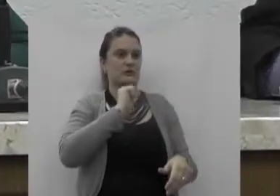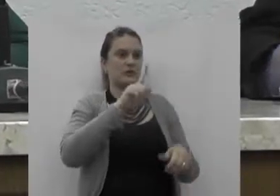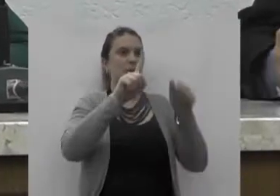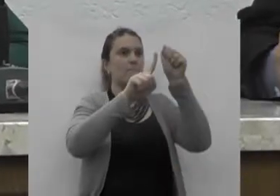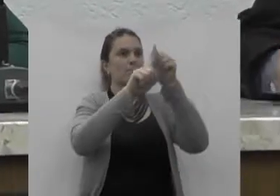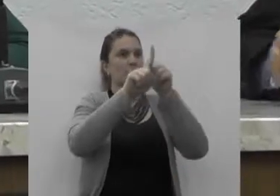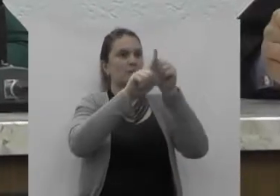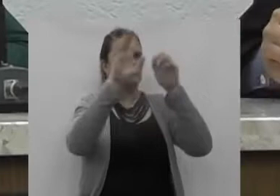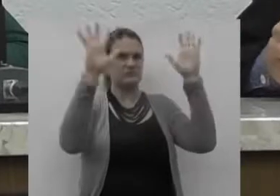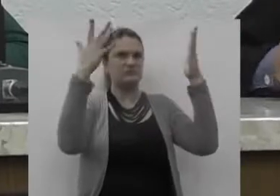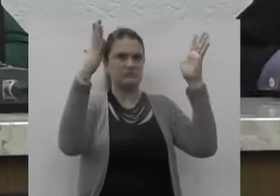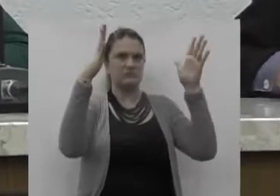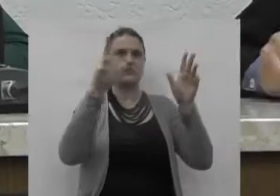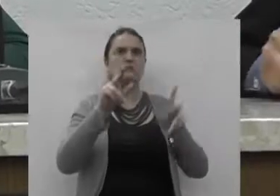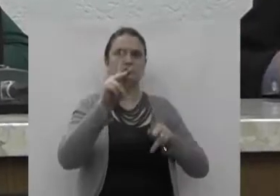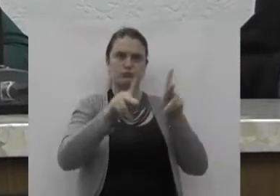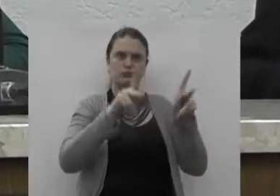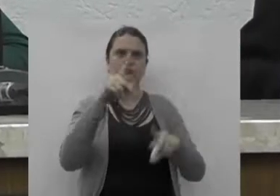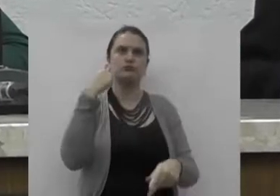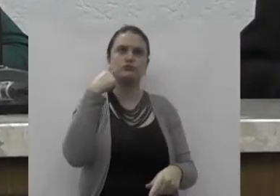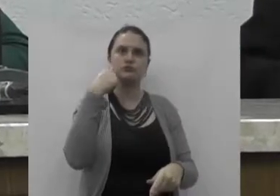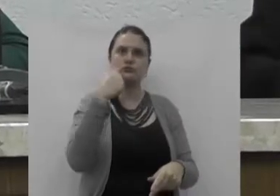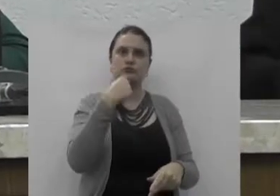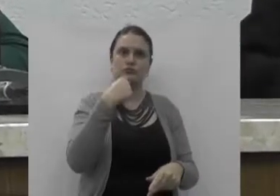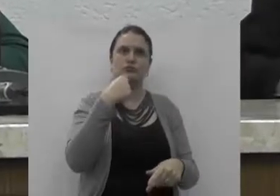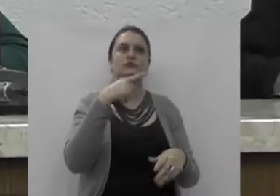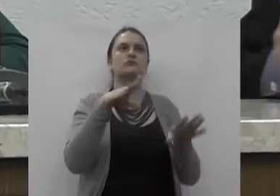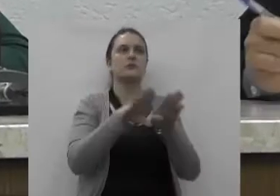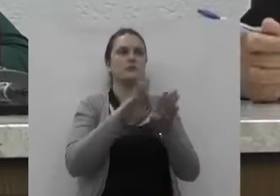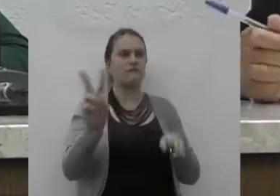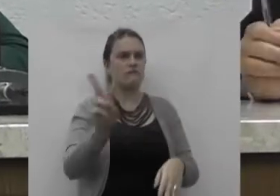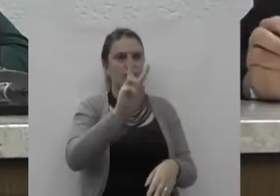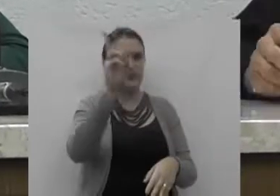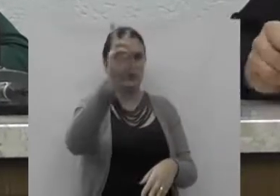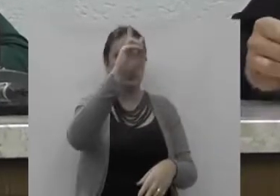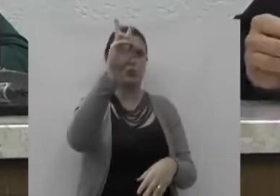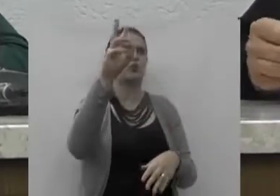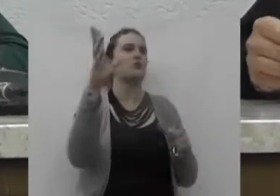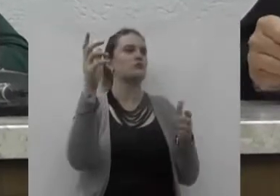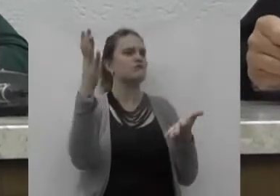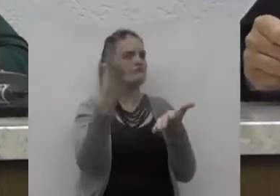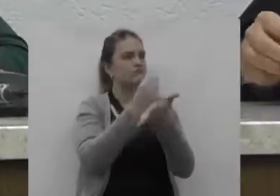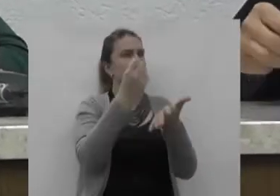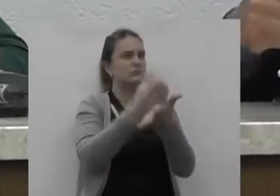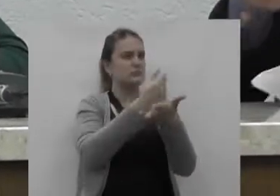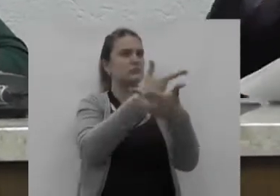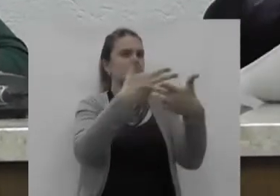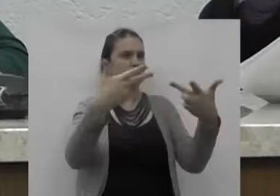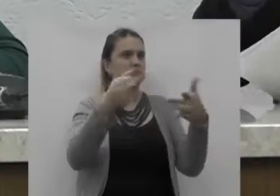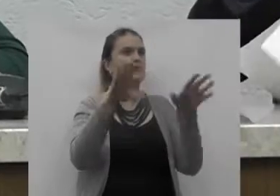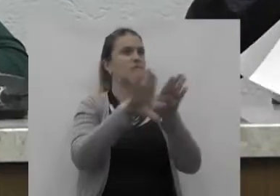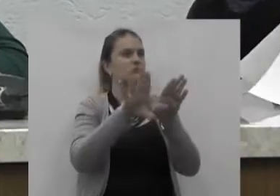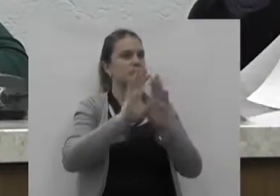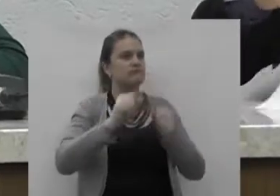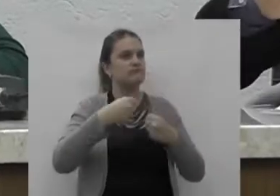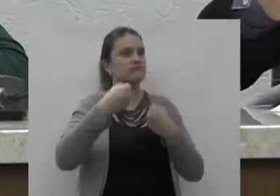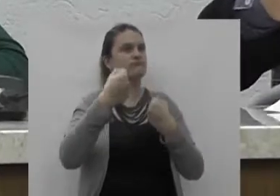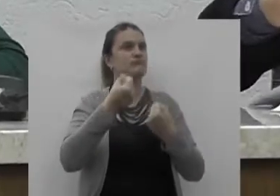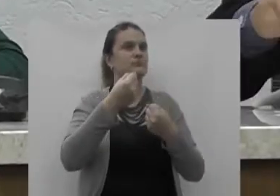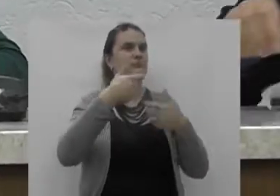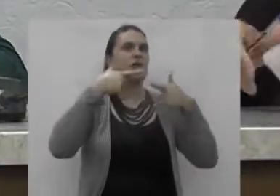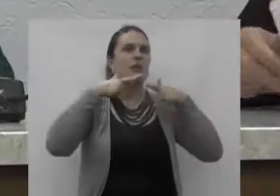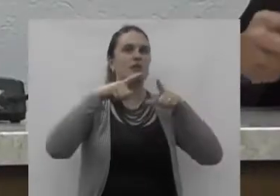mês comemorativo aos povos surdos, onde valoriza-se as suas conquistas e